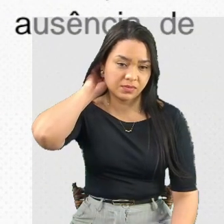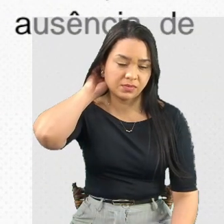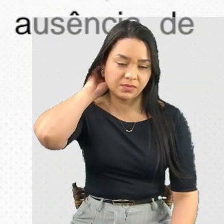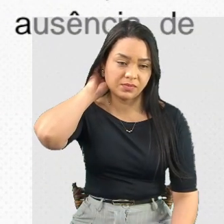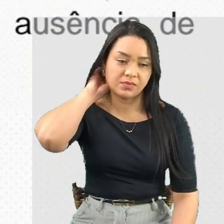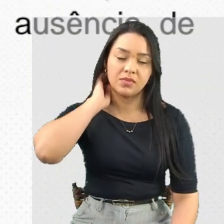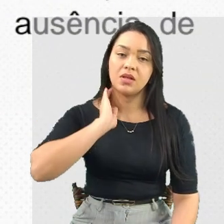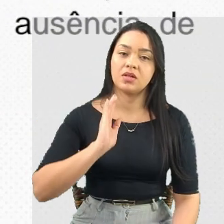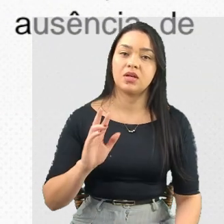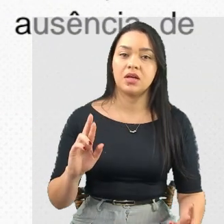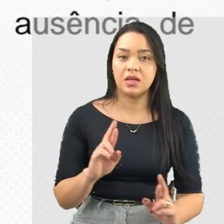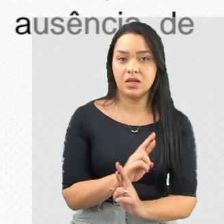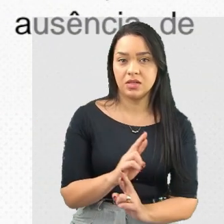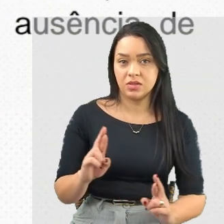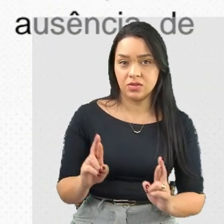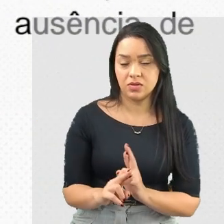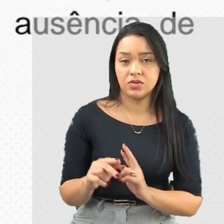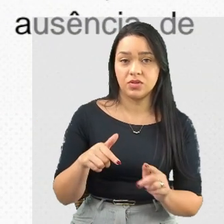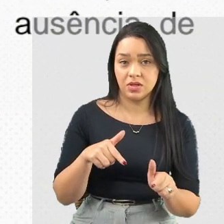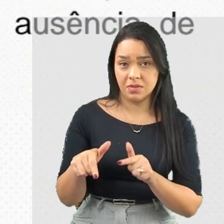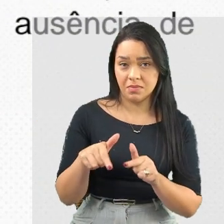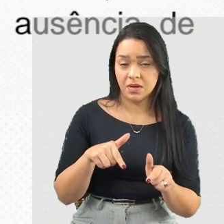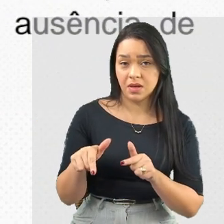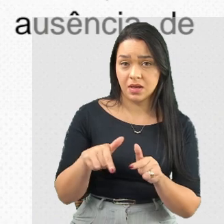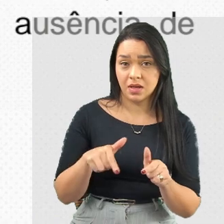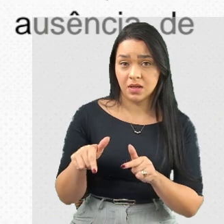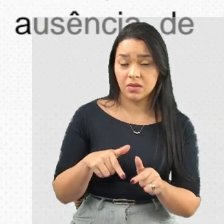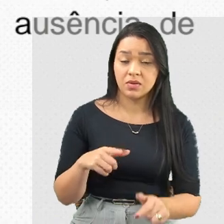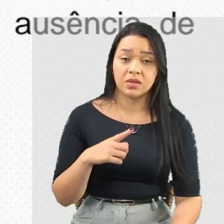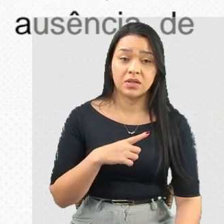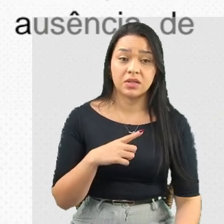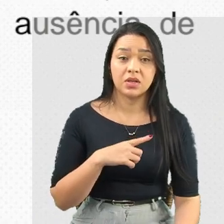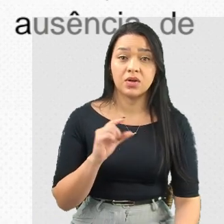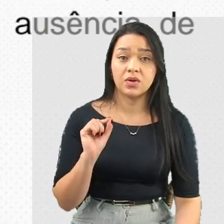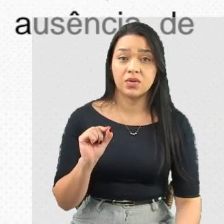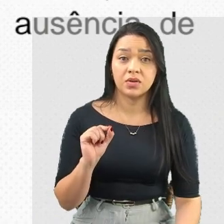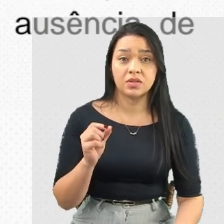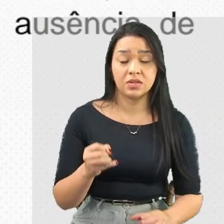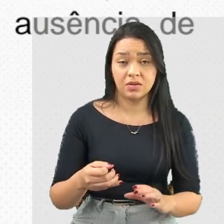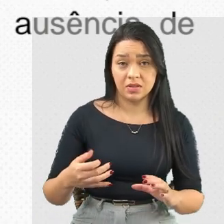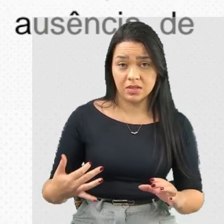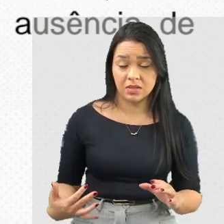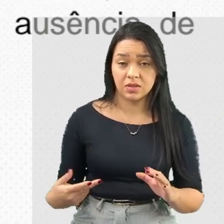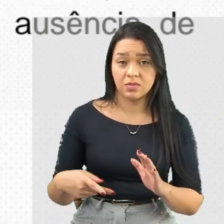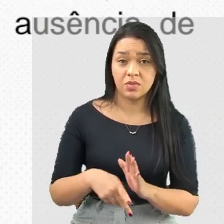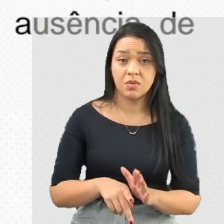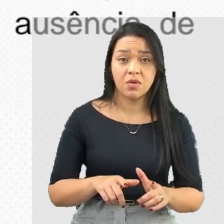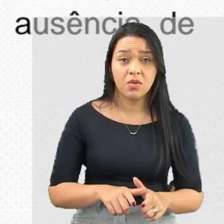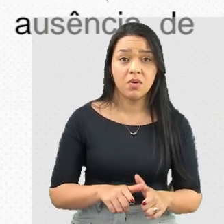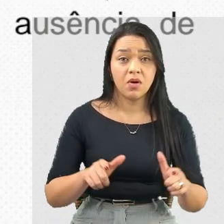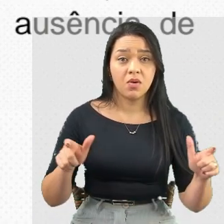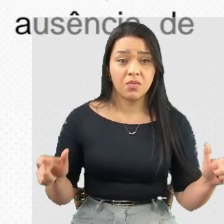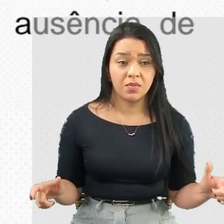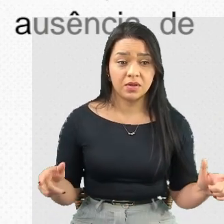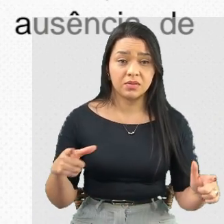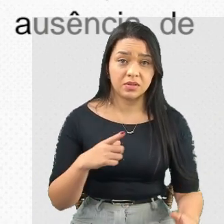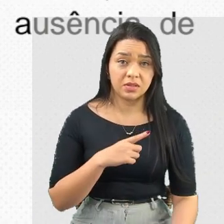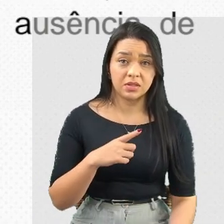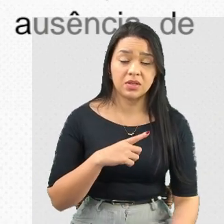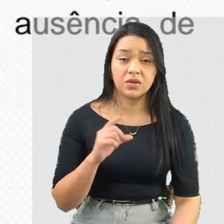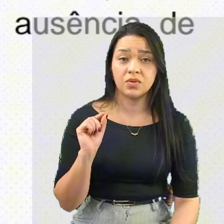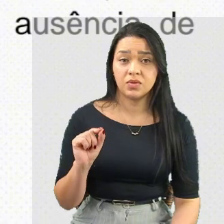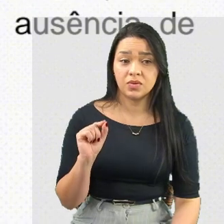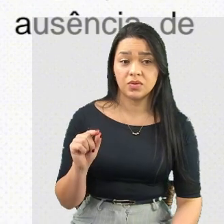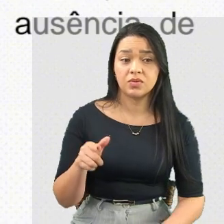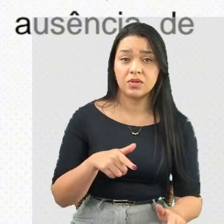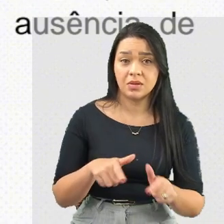As relações de trabalho no capitalismo contemporâneo são caracterizadas por um aumento na flexibilidade do